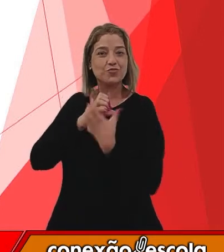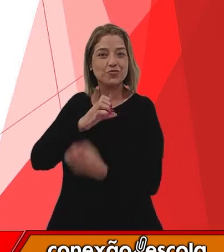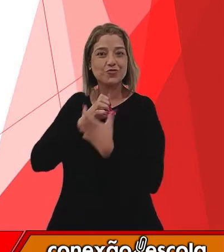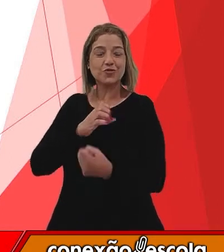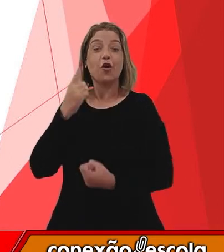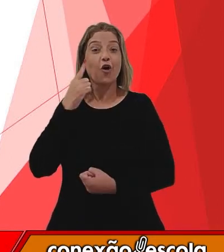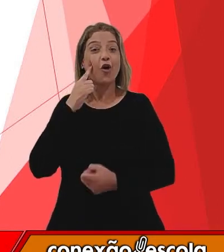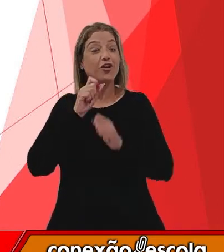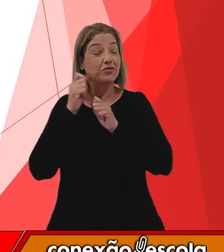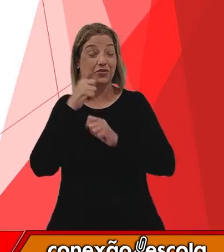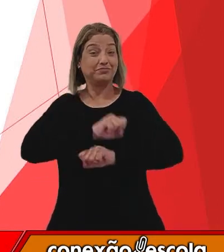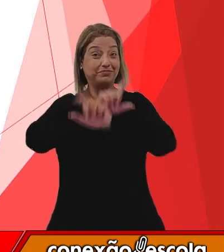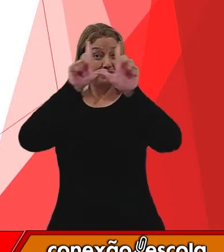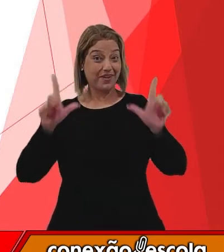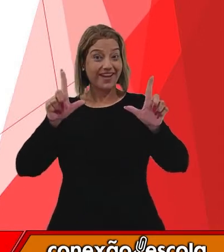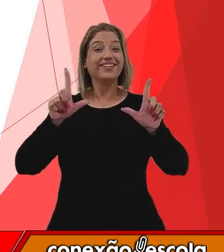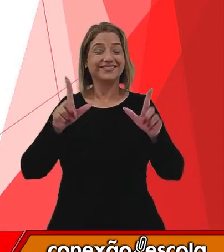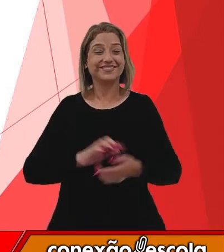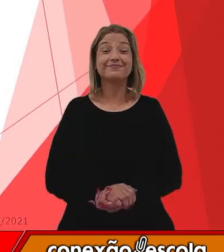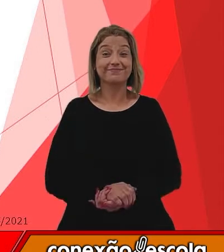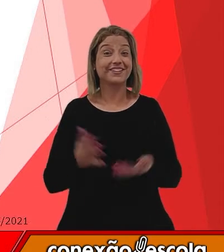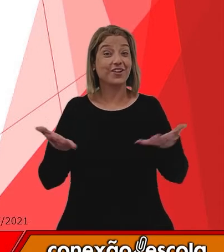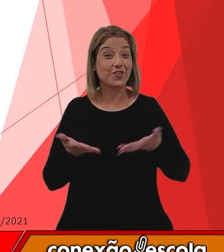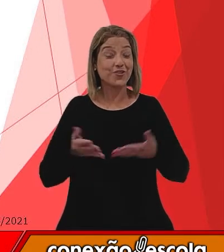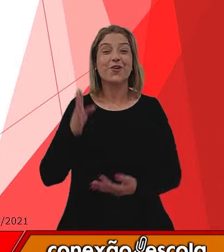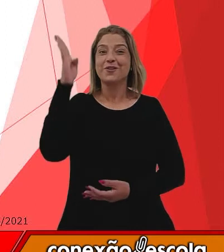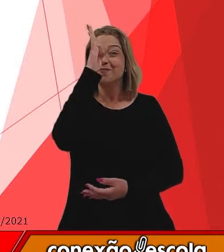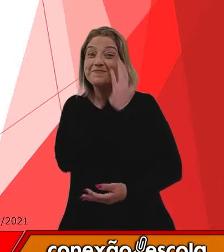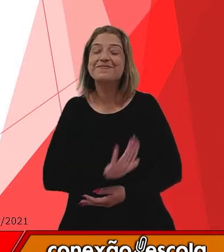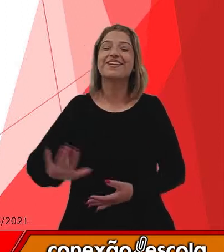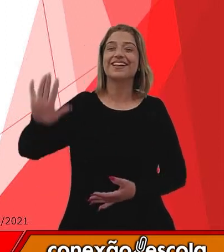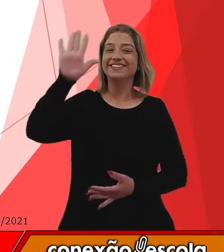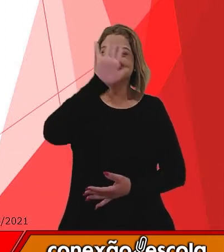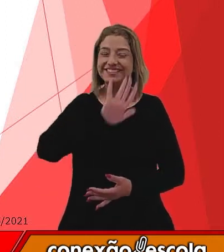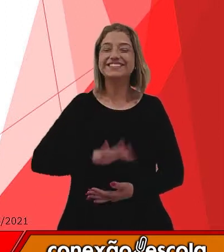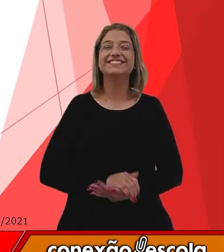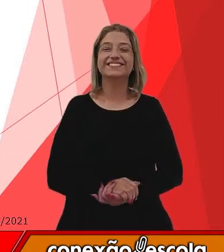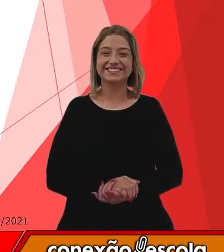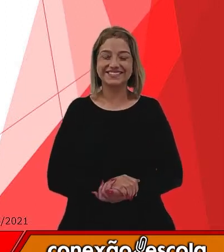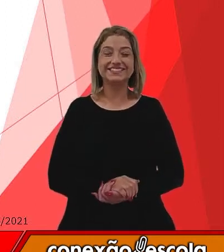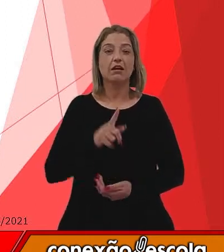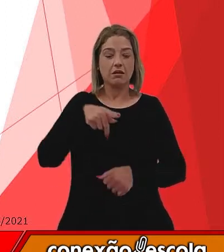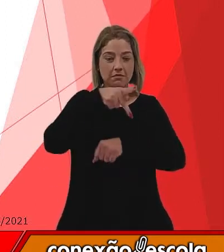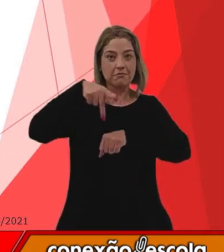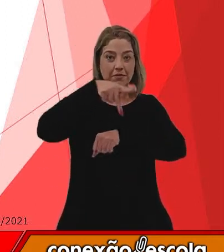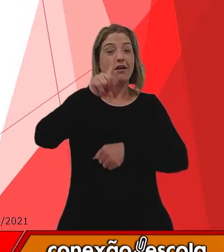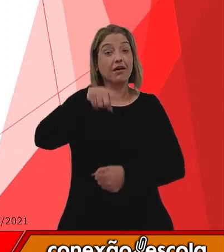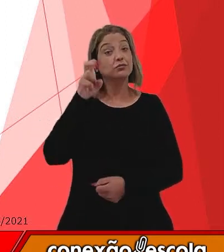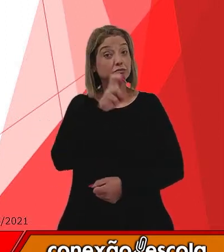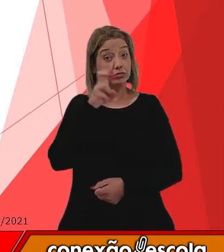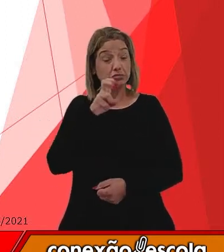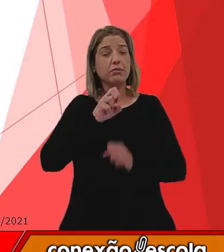aqui, nessa imagem do QR Code. Vamos para o grande Brasil. O nosso país é